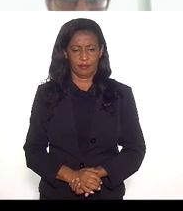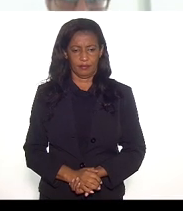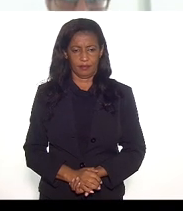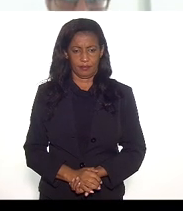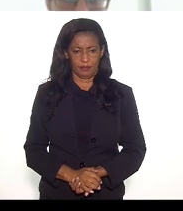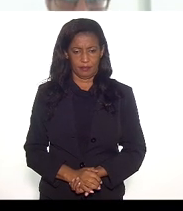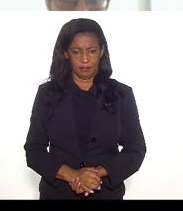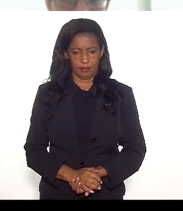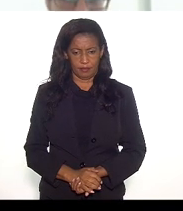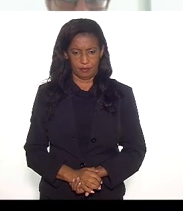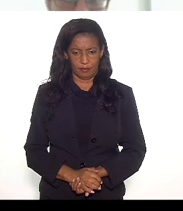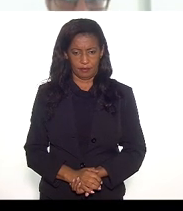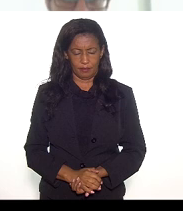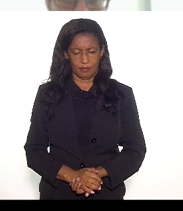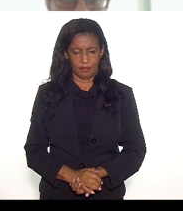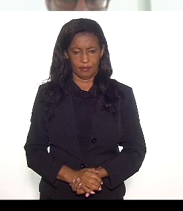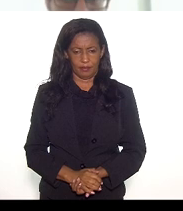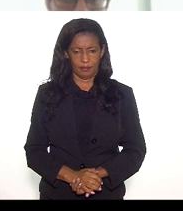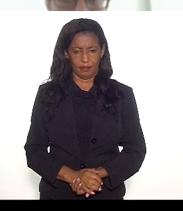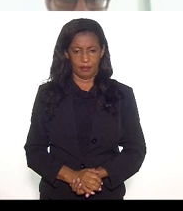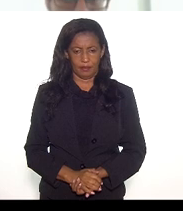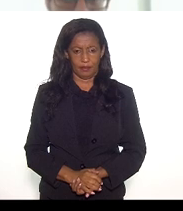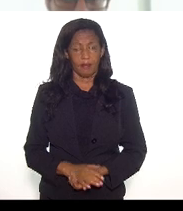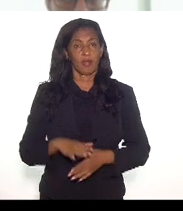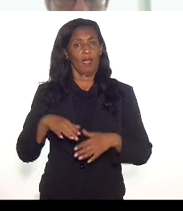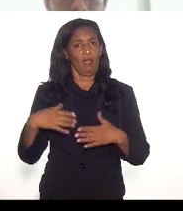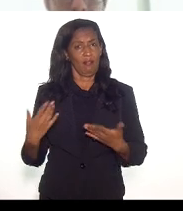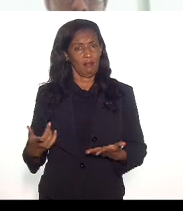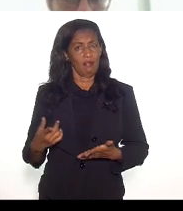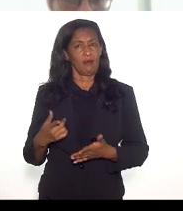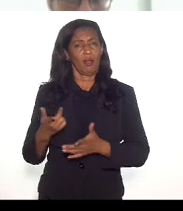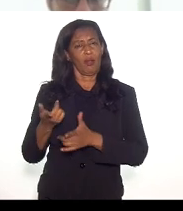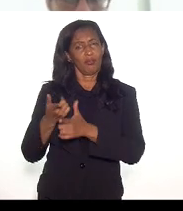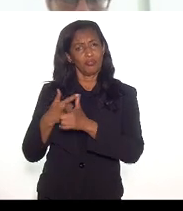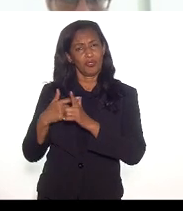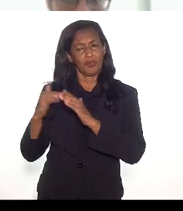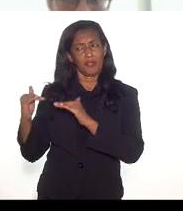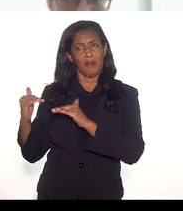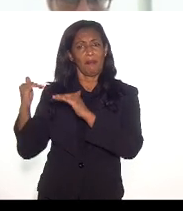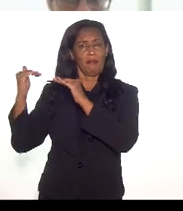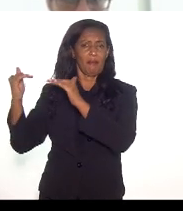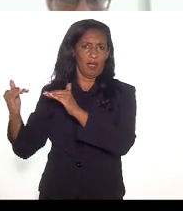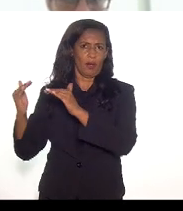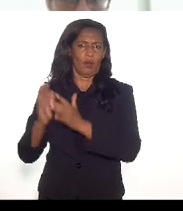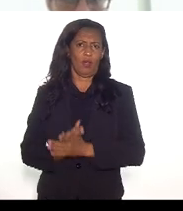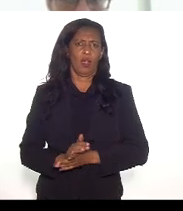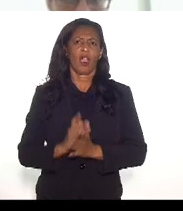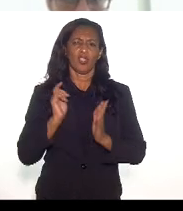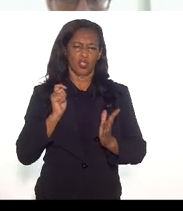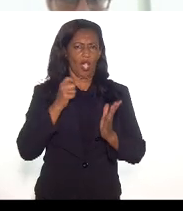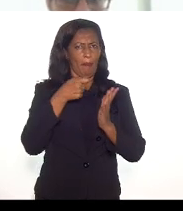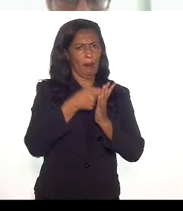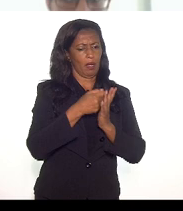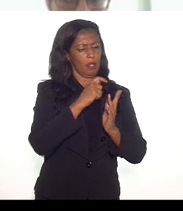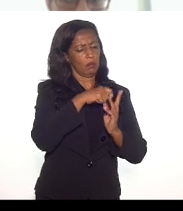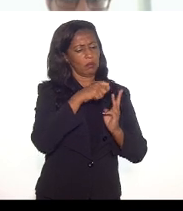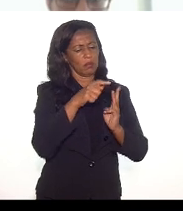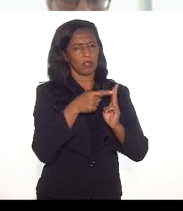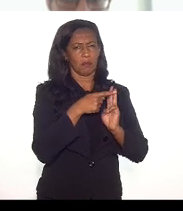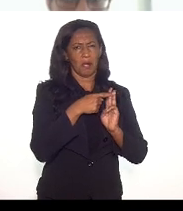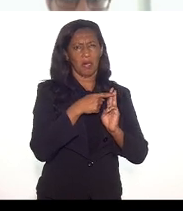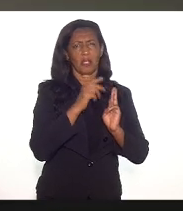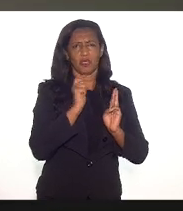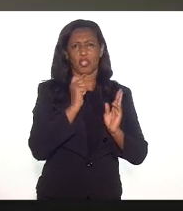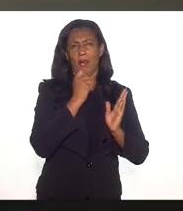falando, sempre que eu ainda tenho um déficit ainda maior. Claro que nós já pagamos aí no primeiro trimestre algo em torno de